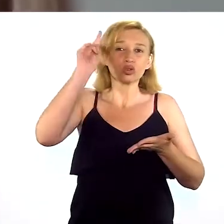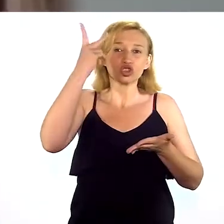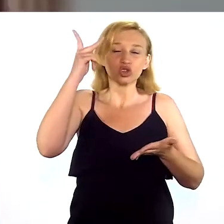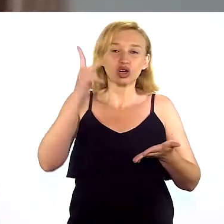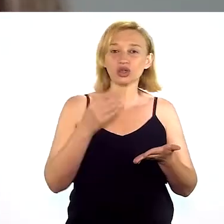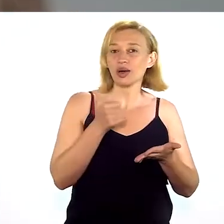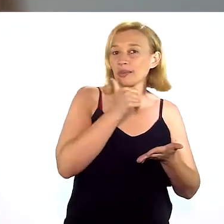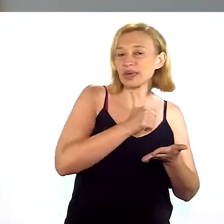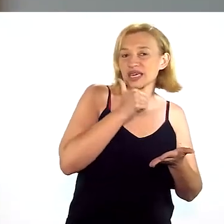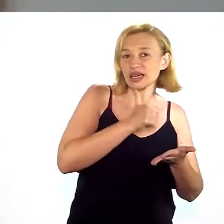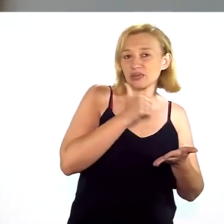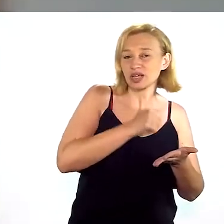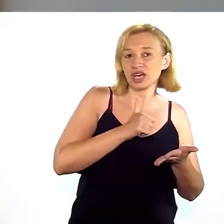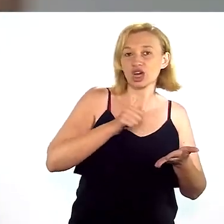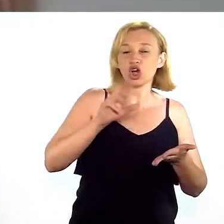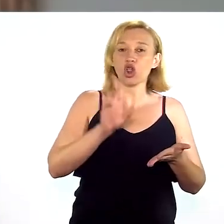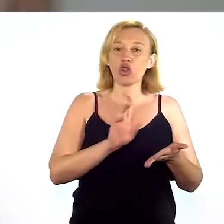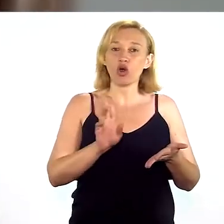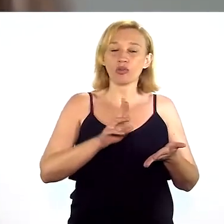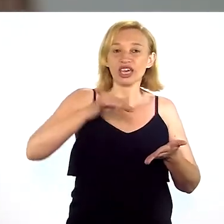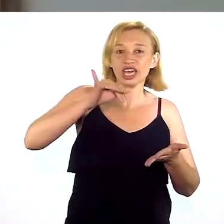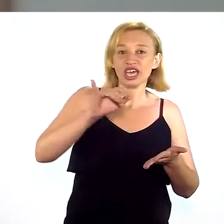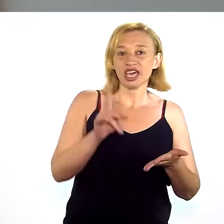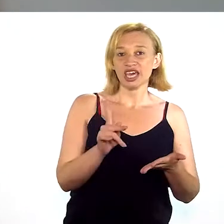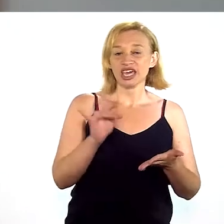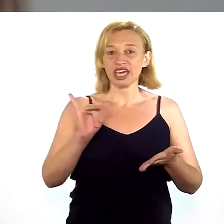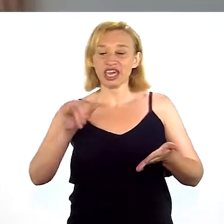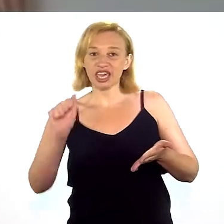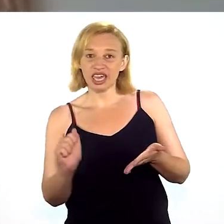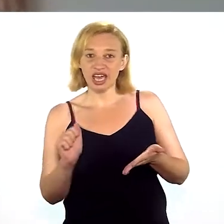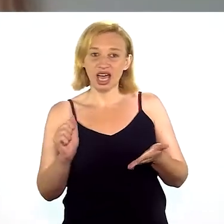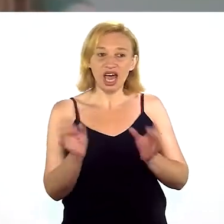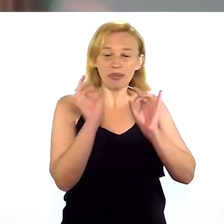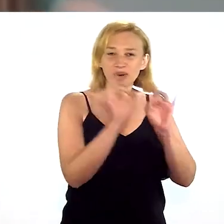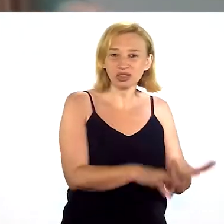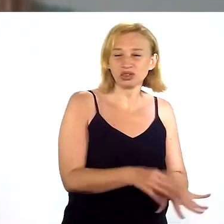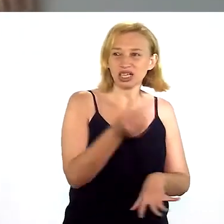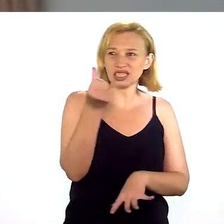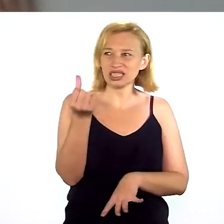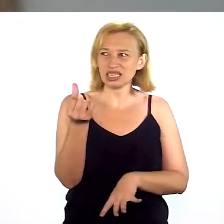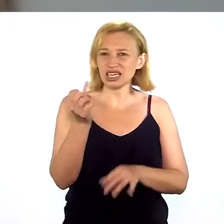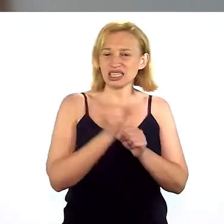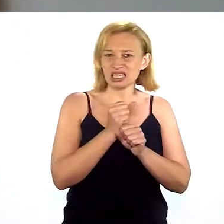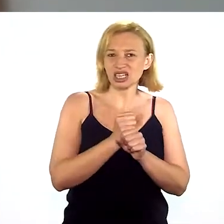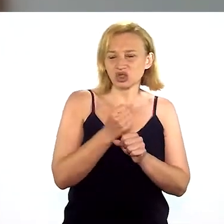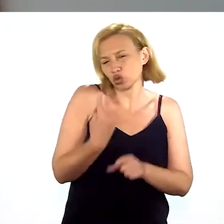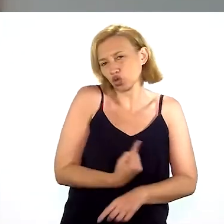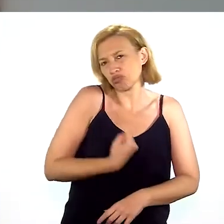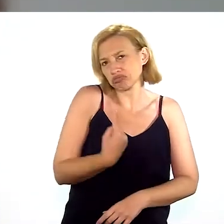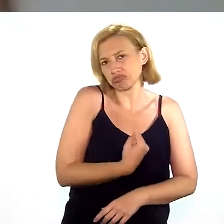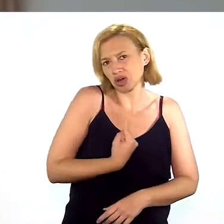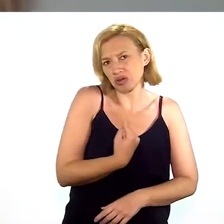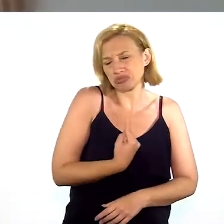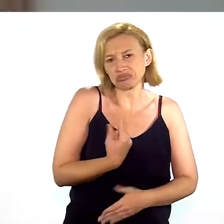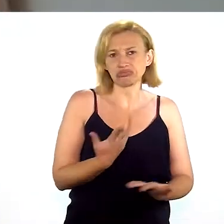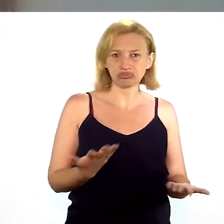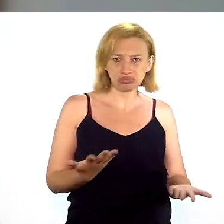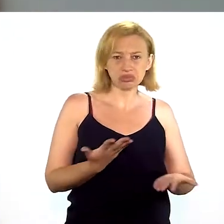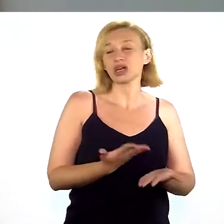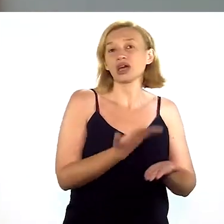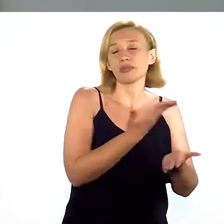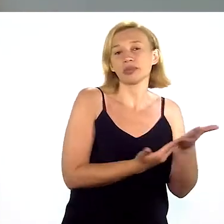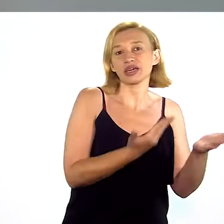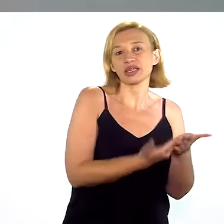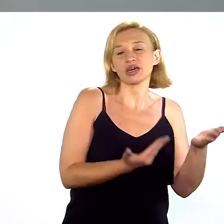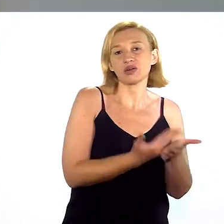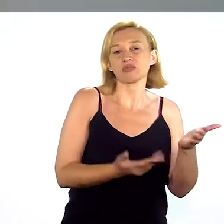de uma menina que chama Kia, que ela é abandonada aos 6 anos. Na verdade, ela não é abandonada, mas ela é uma história de solidão. Ela vai perdendo